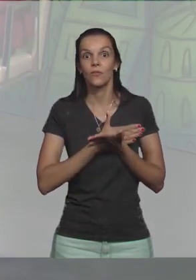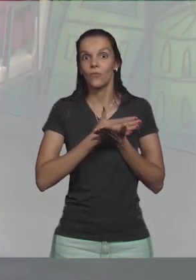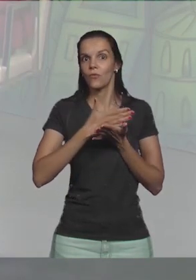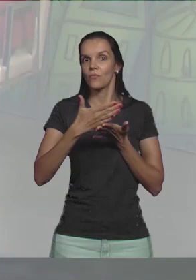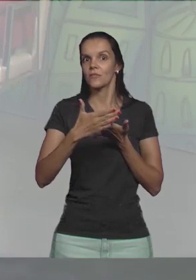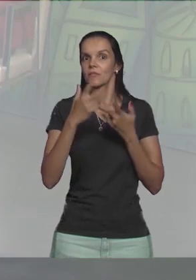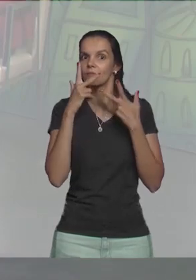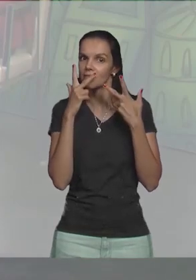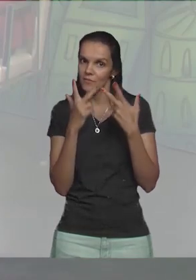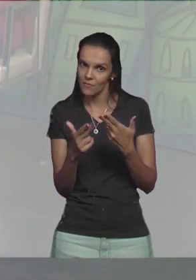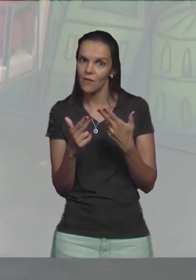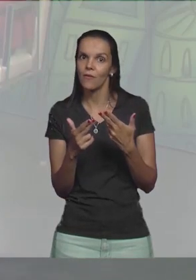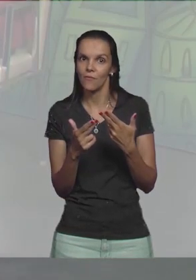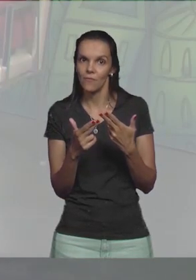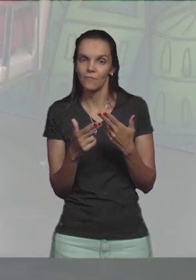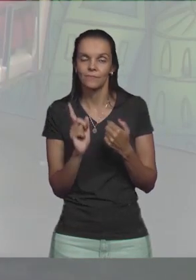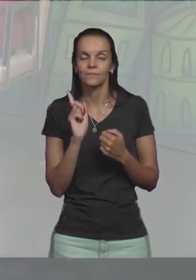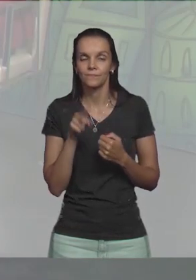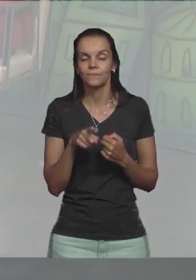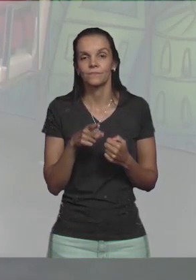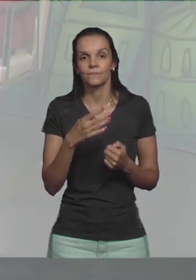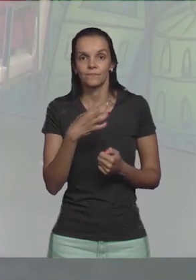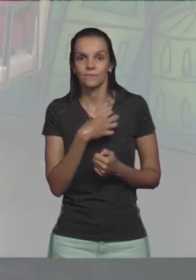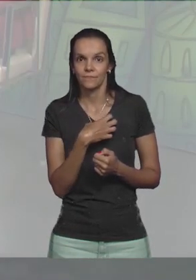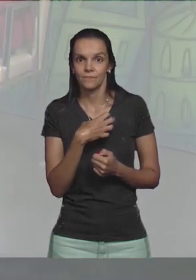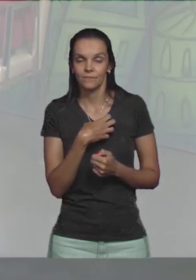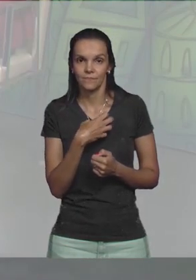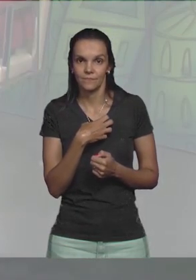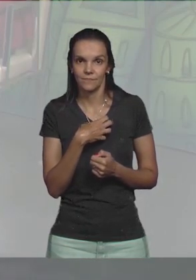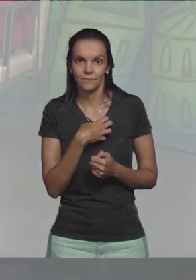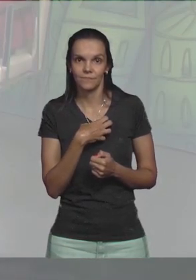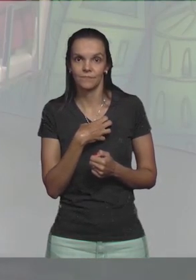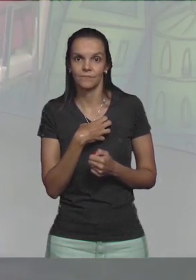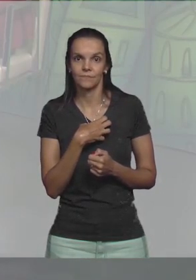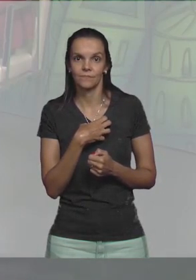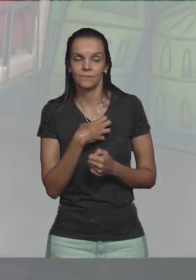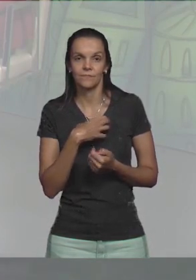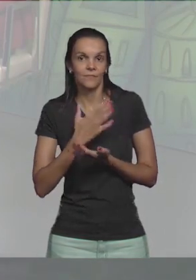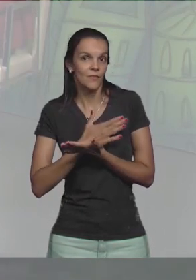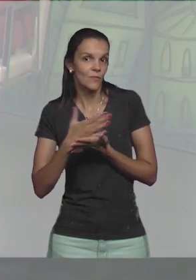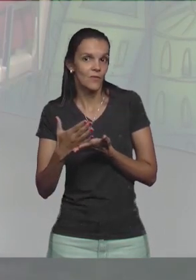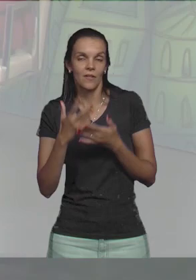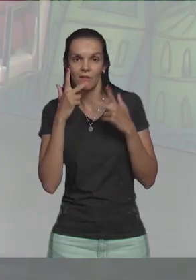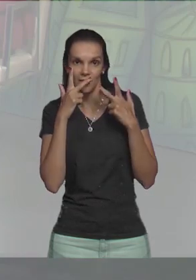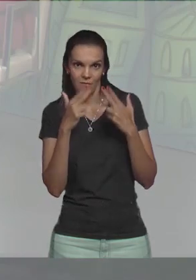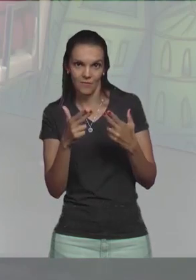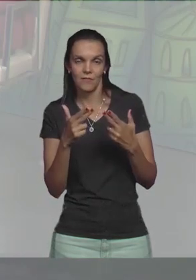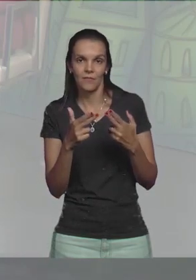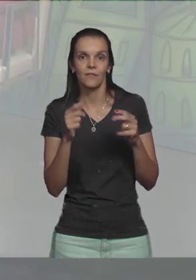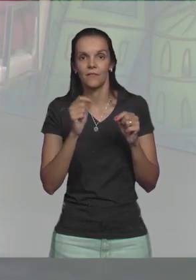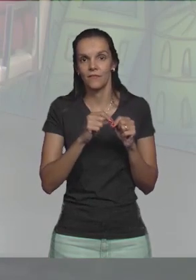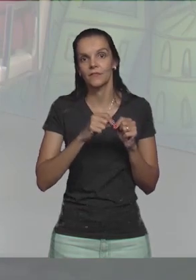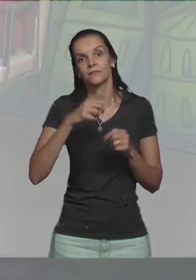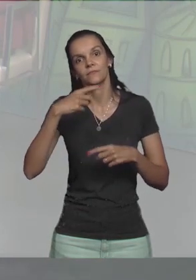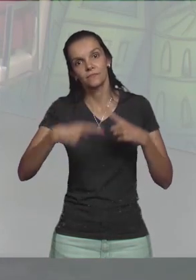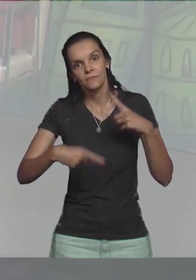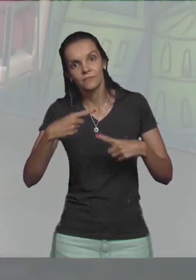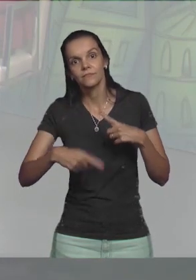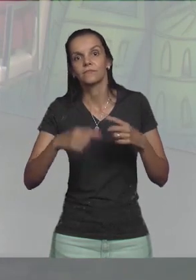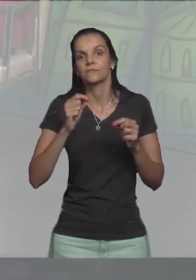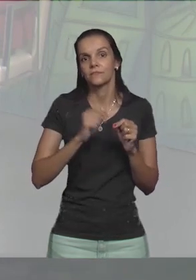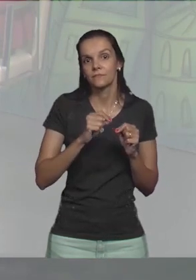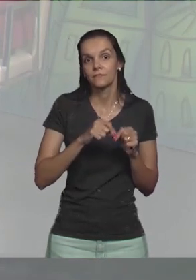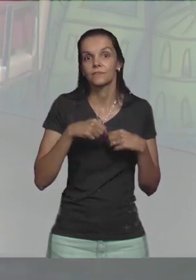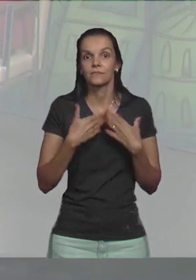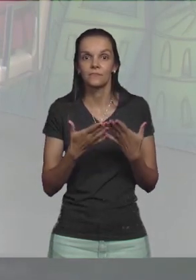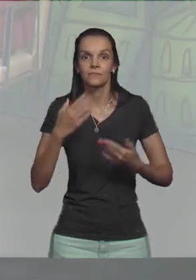antes, é sempre uma forma de tentar negar aquilo que as pessoas tentam fazer e tentam debater. E